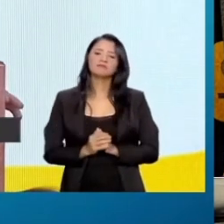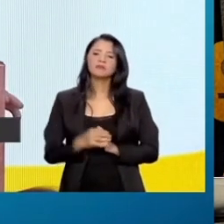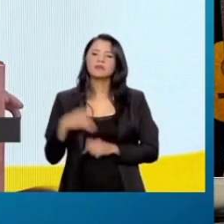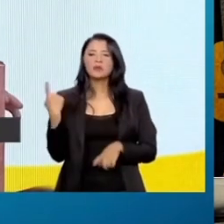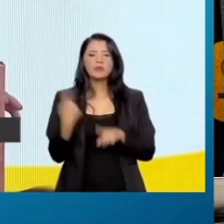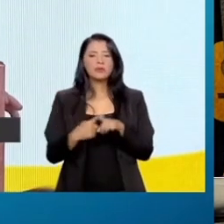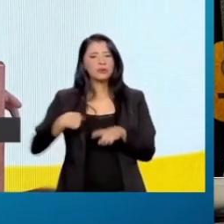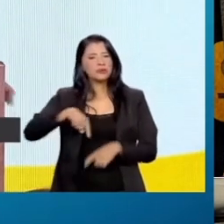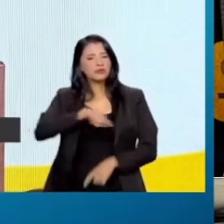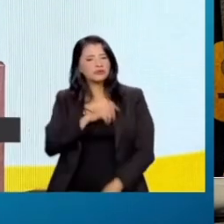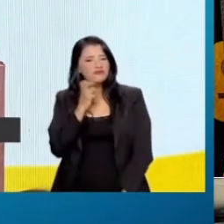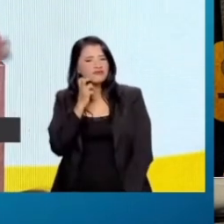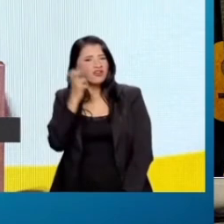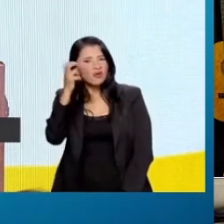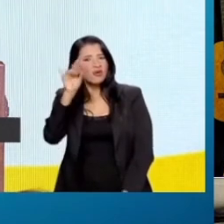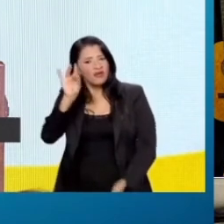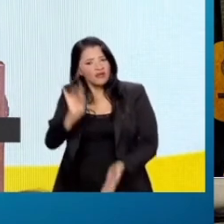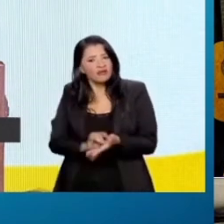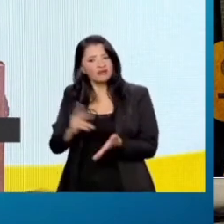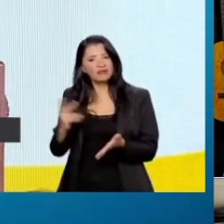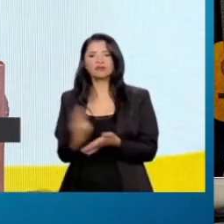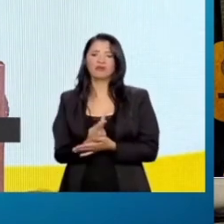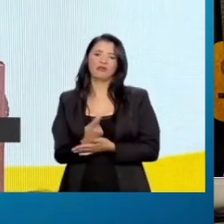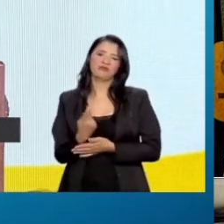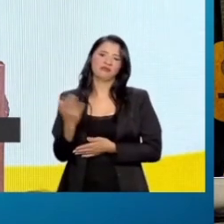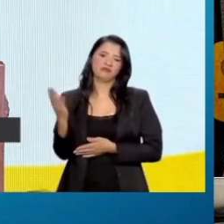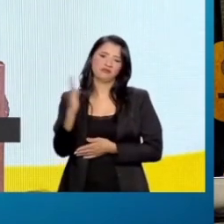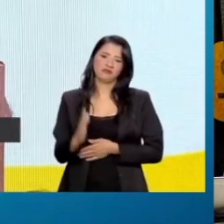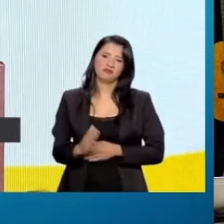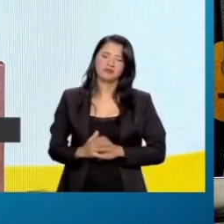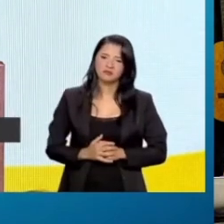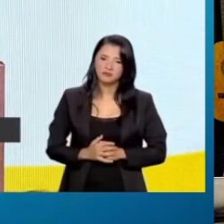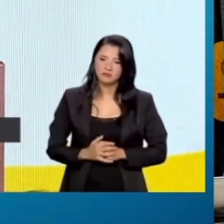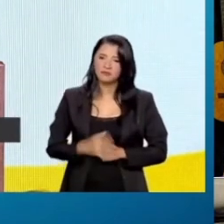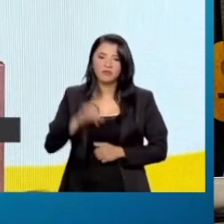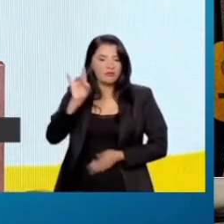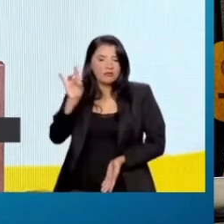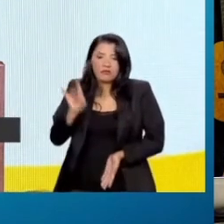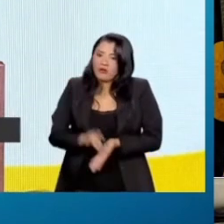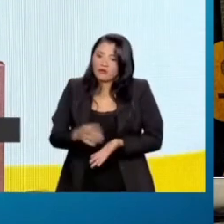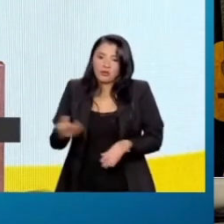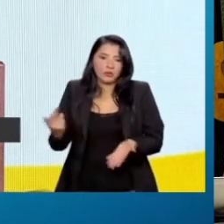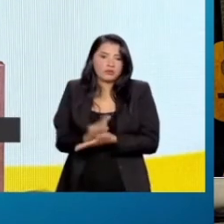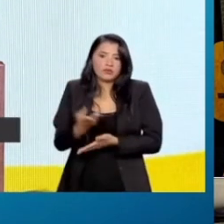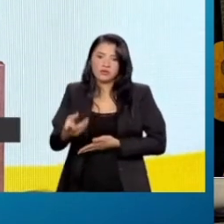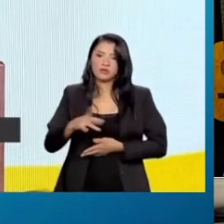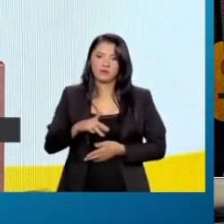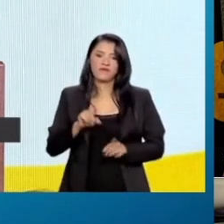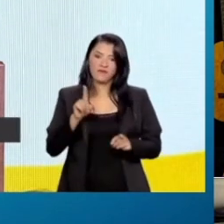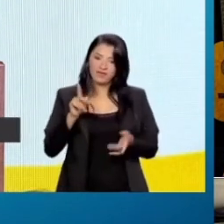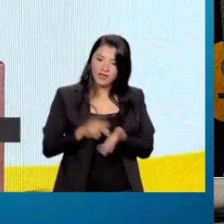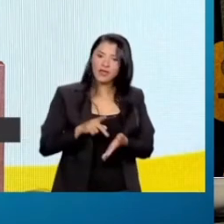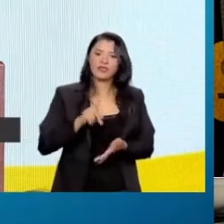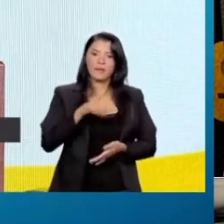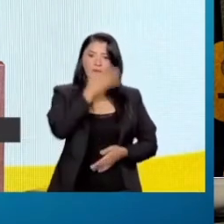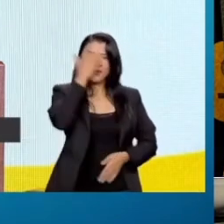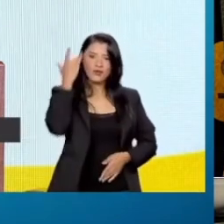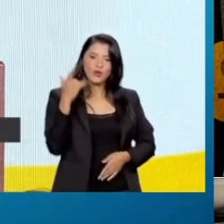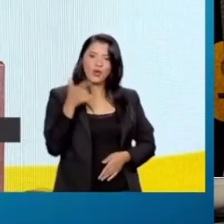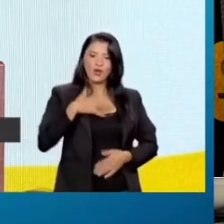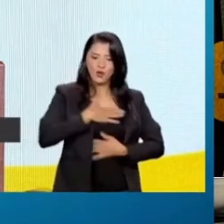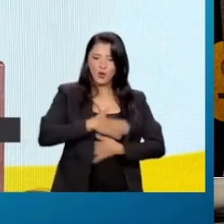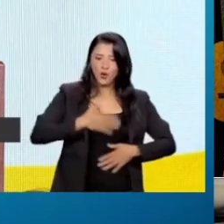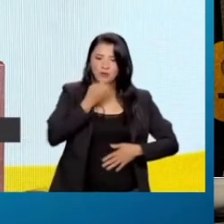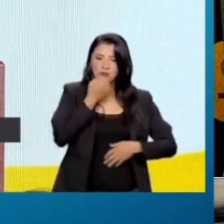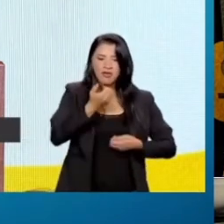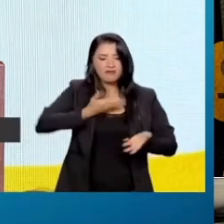vergonha de falar essas coisas que são a realidade? A realidade é que as pessoas gostam, sabe, de ser bem